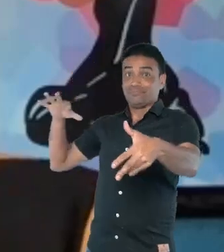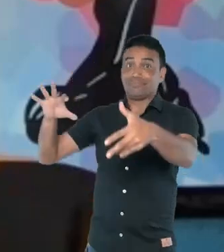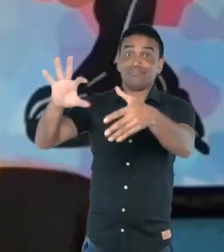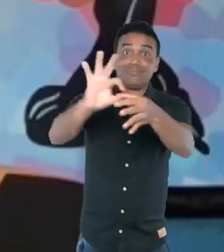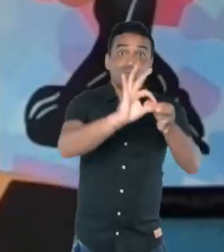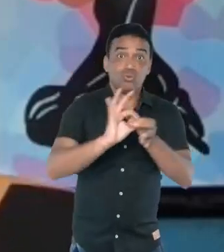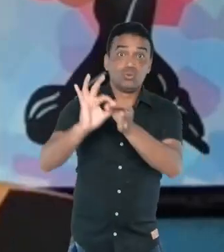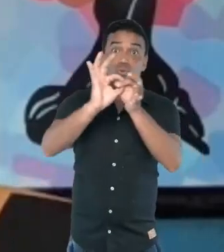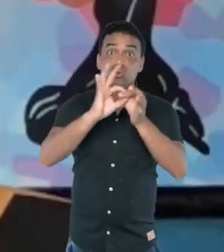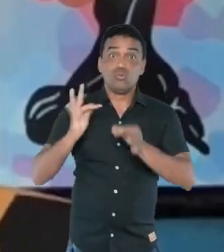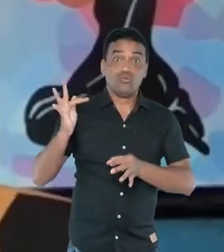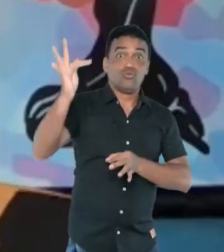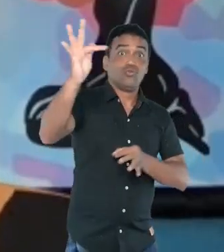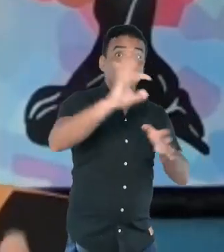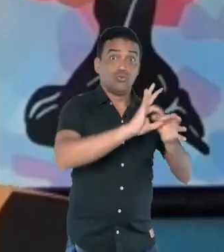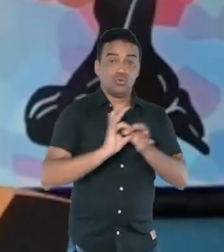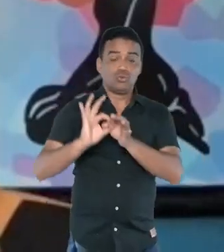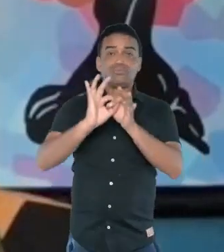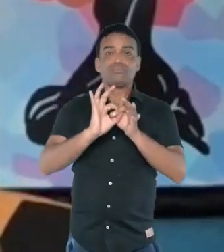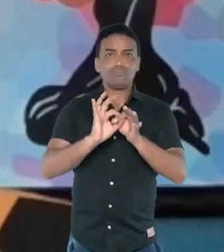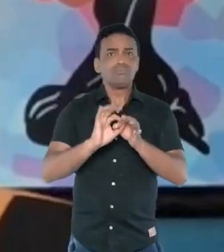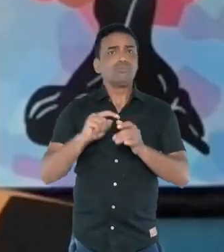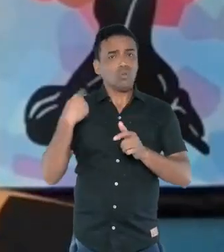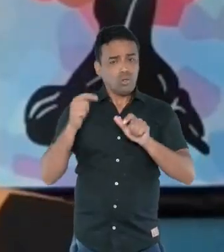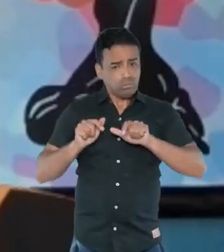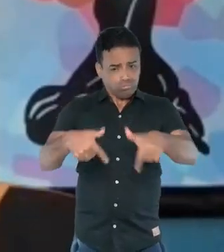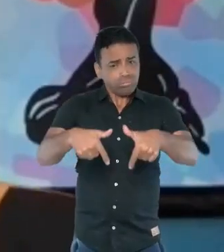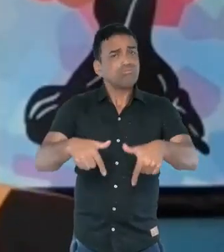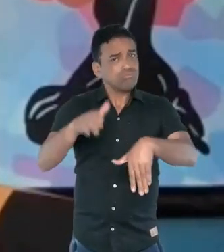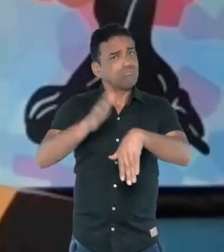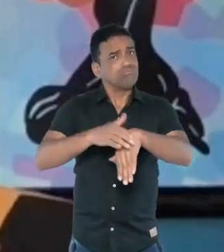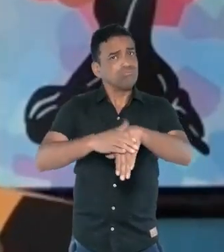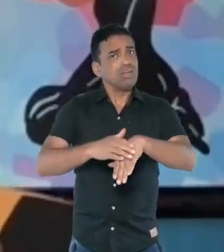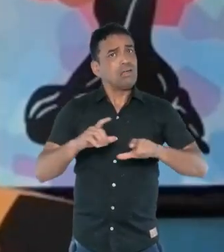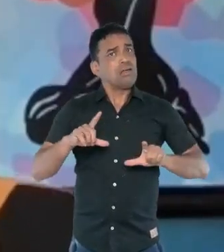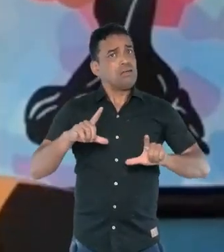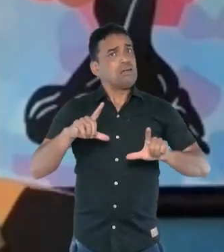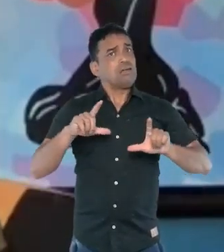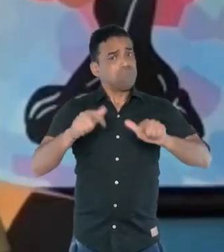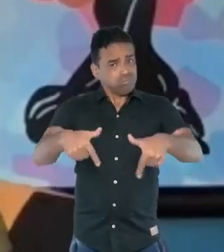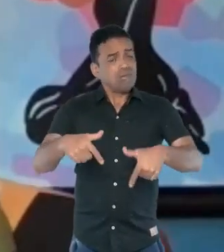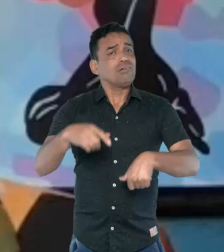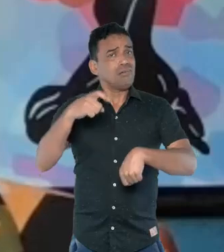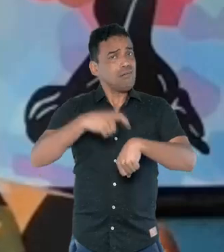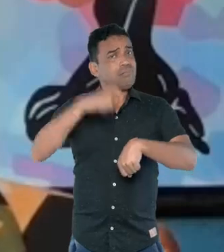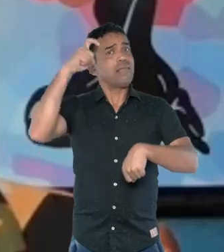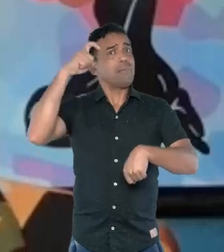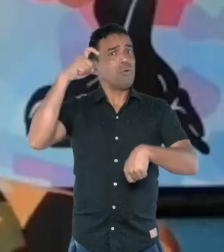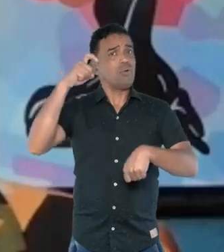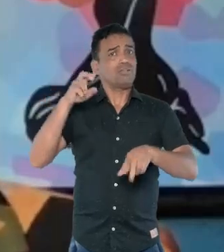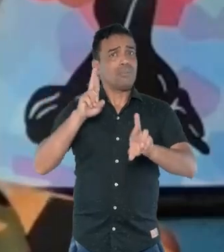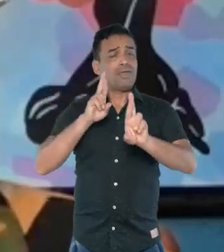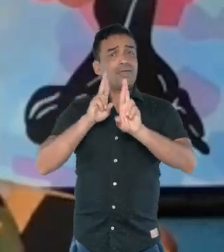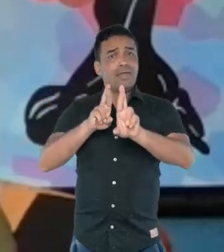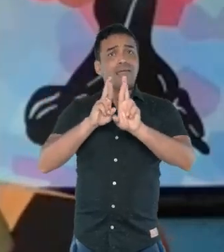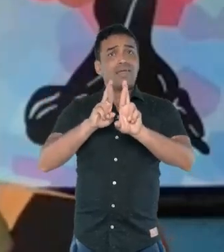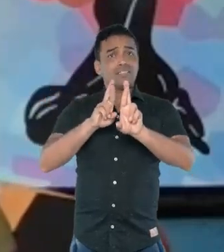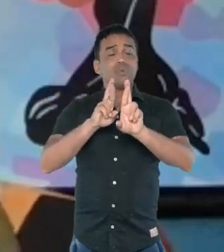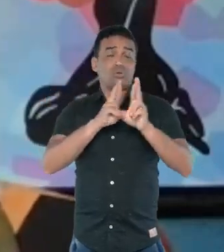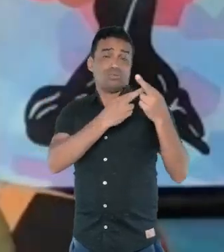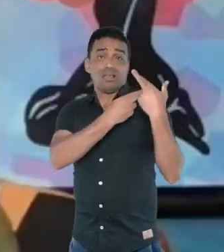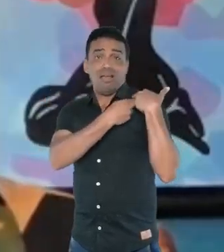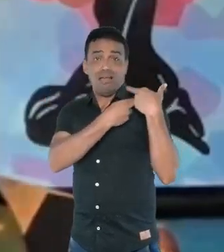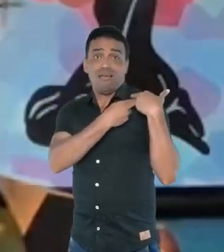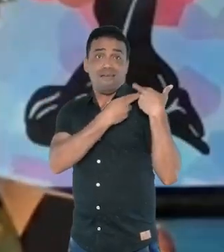como agentes nesse tempo e corresponsáveis por